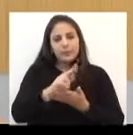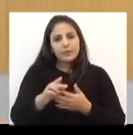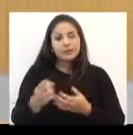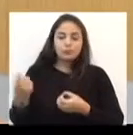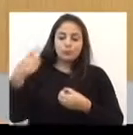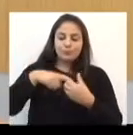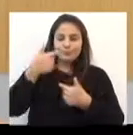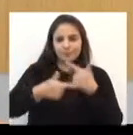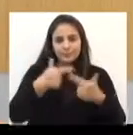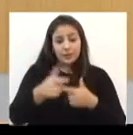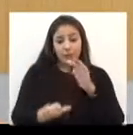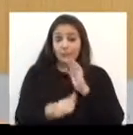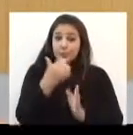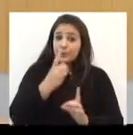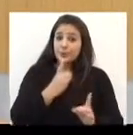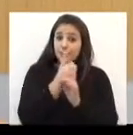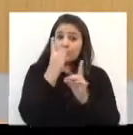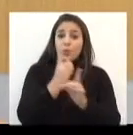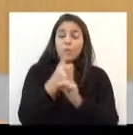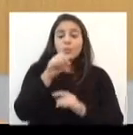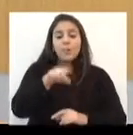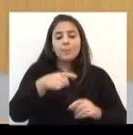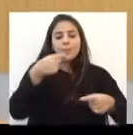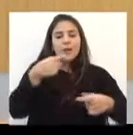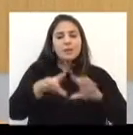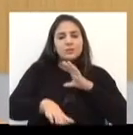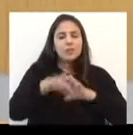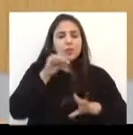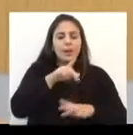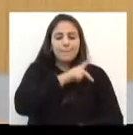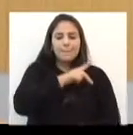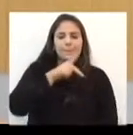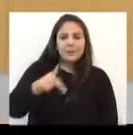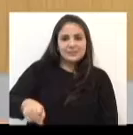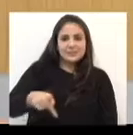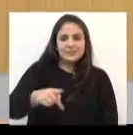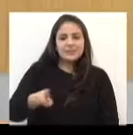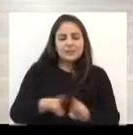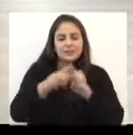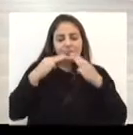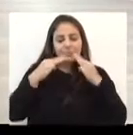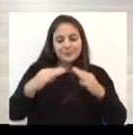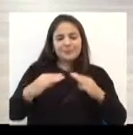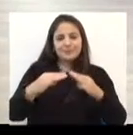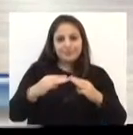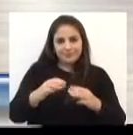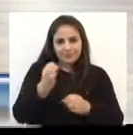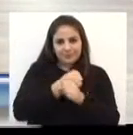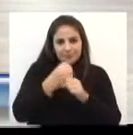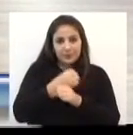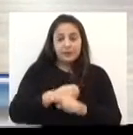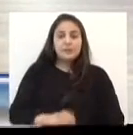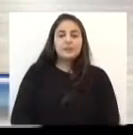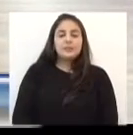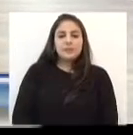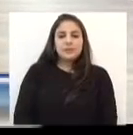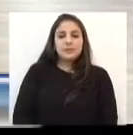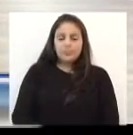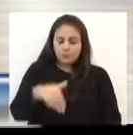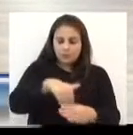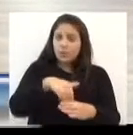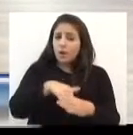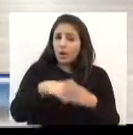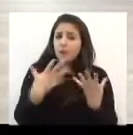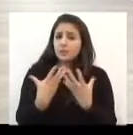trabalhos. E o primeiro encontro foi para definir a presidência e as metas do ano. Por unanimidade, ficou definido